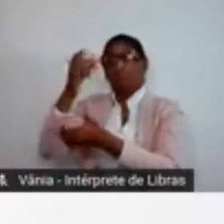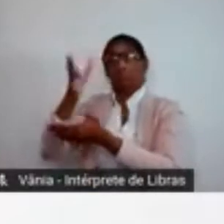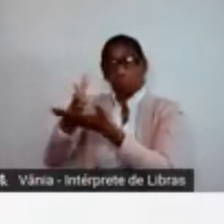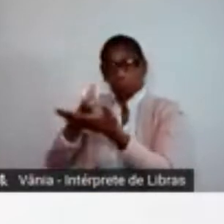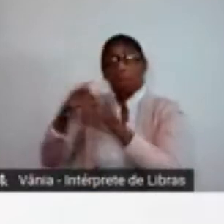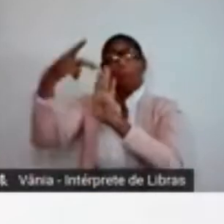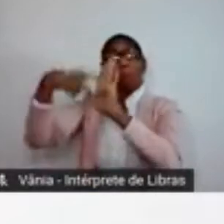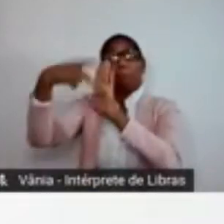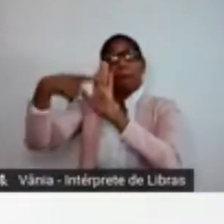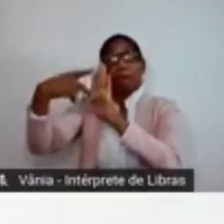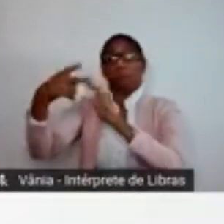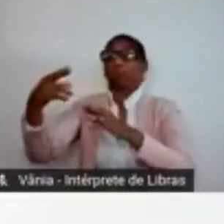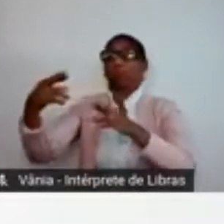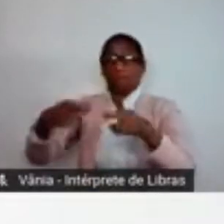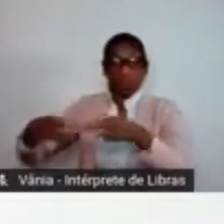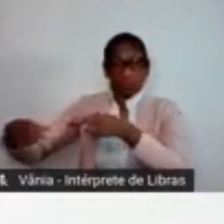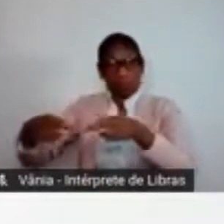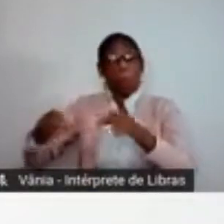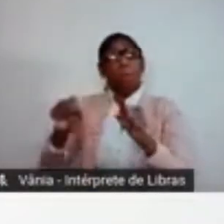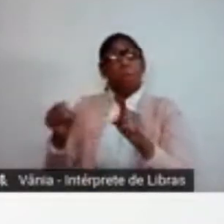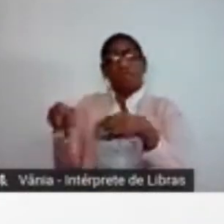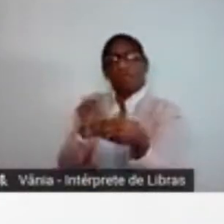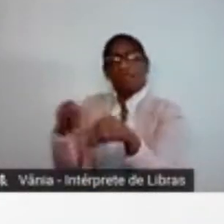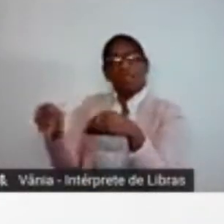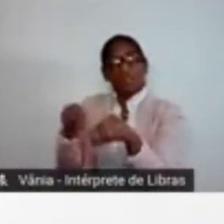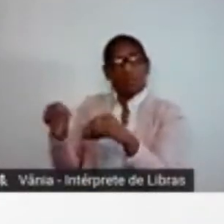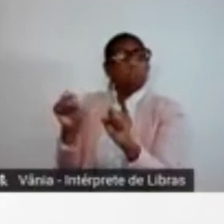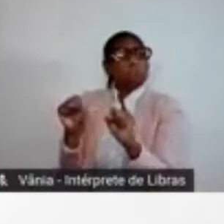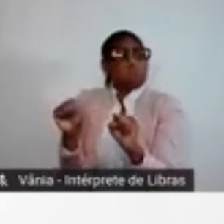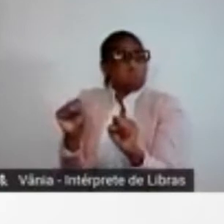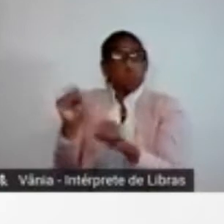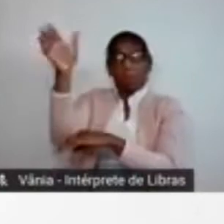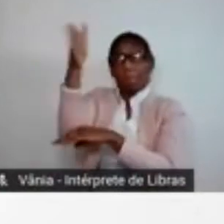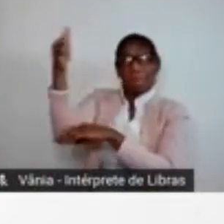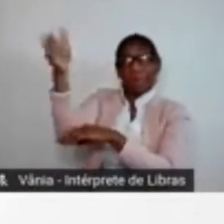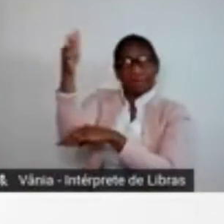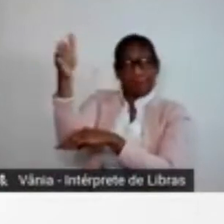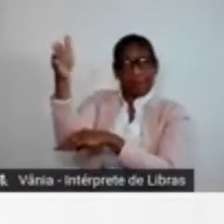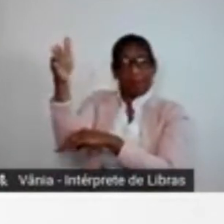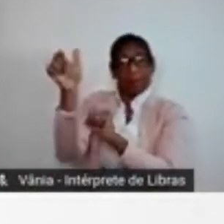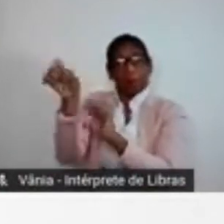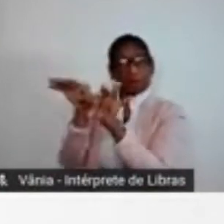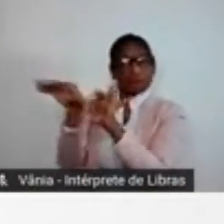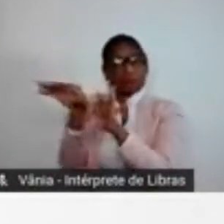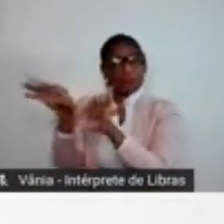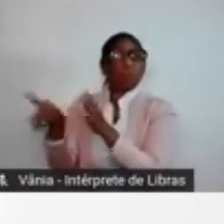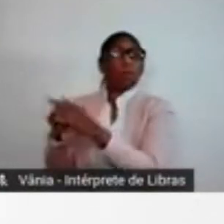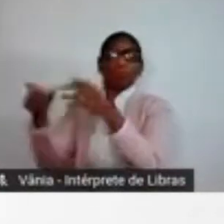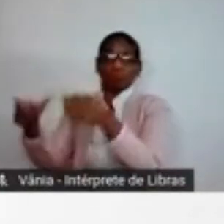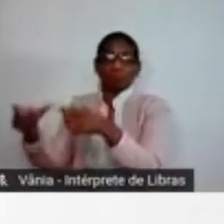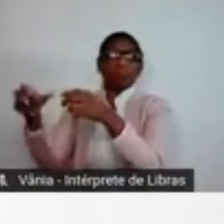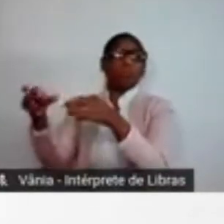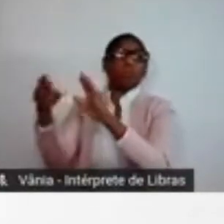ele pode trabalhar até com protocolos mais flexíveis daquele estabelecido numa bandeira, mas não menos flexíveis do que,